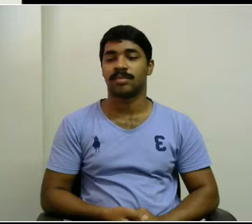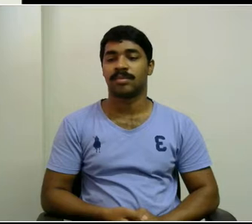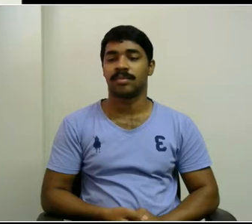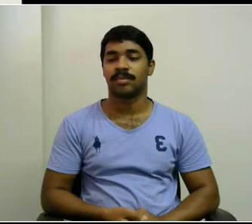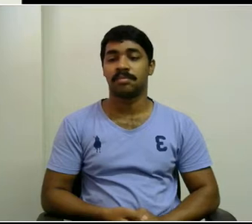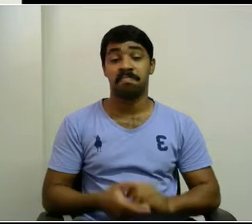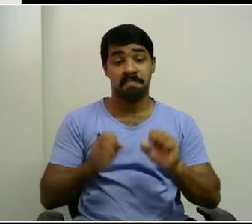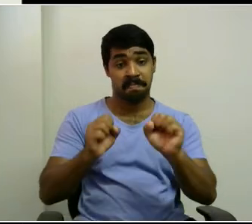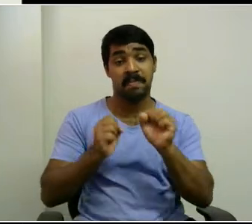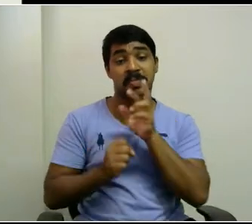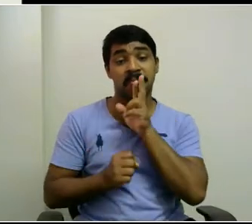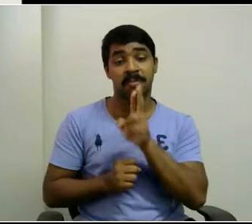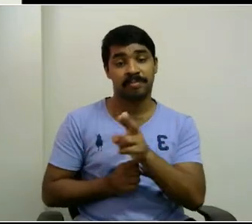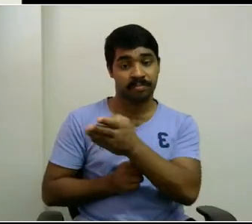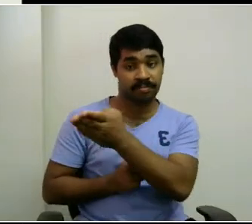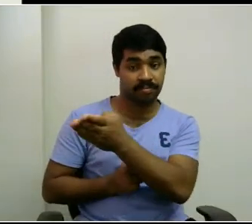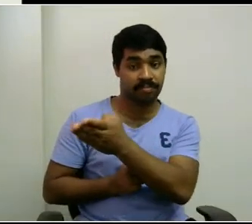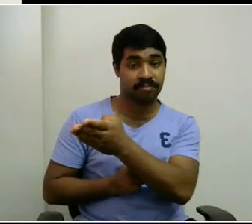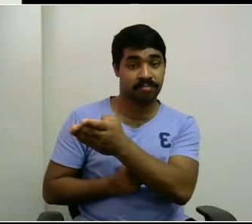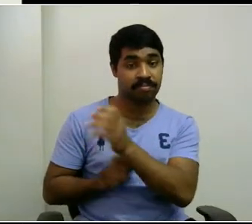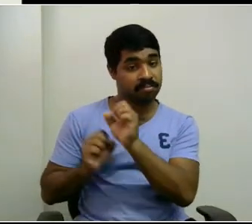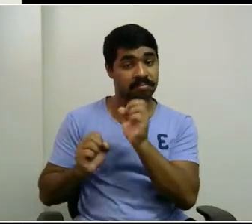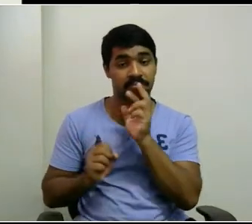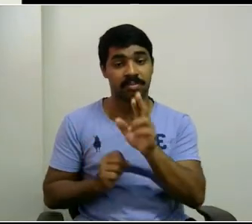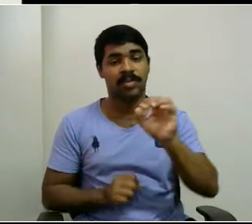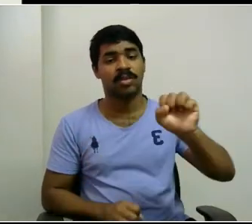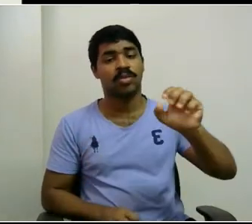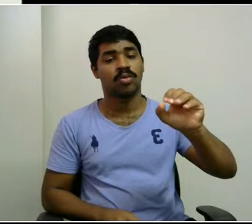aqui seria a nossa solução, tá?